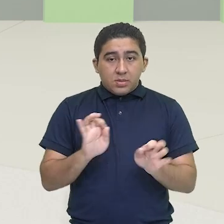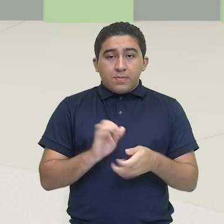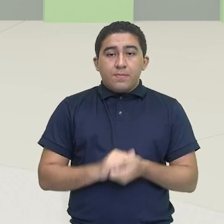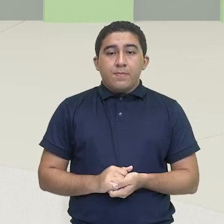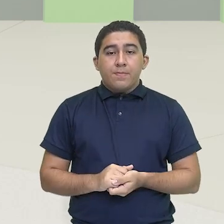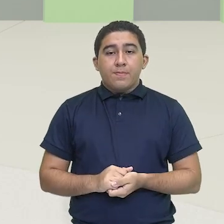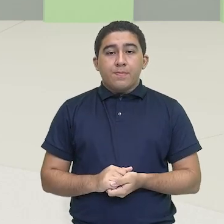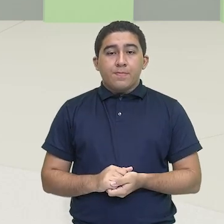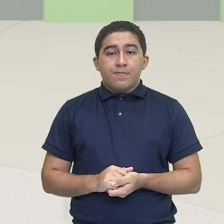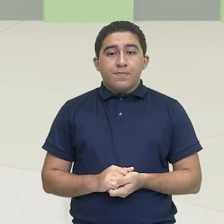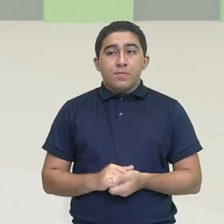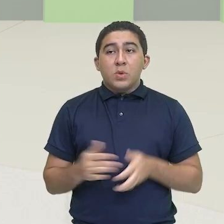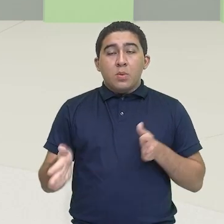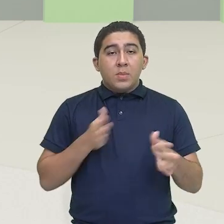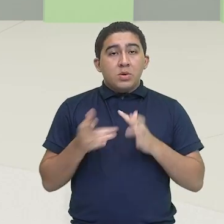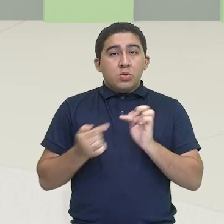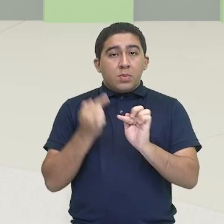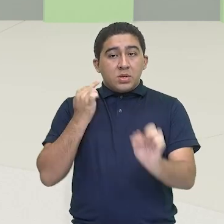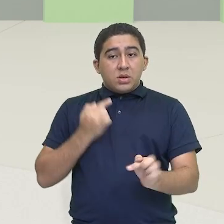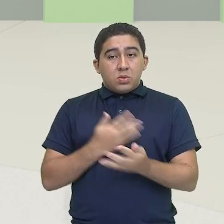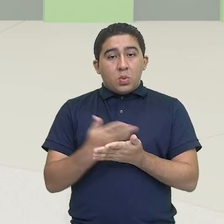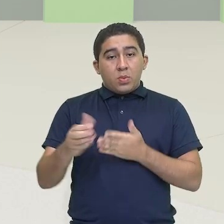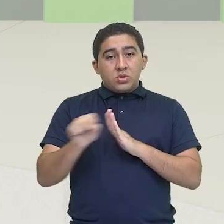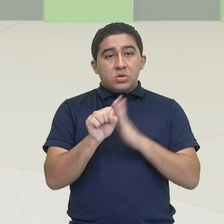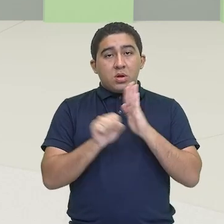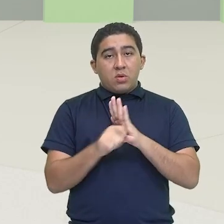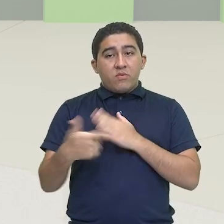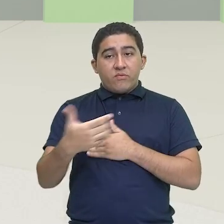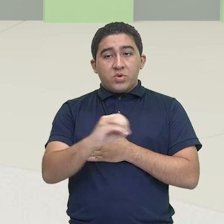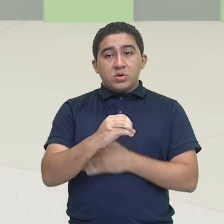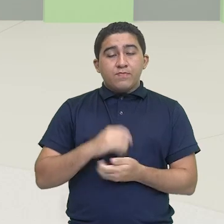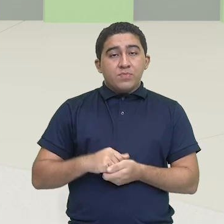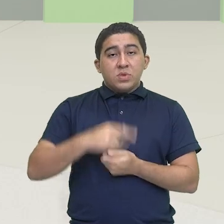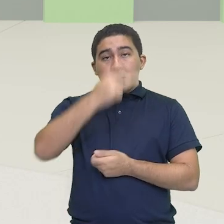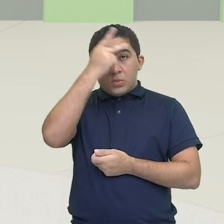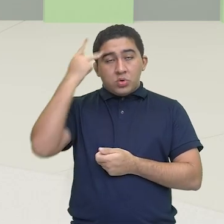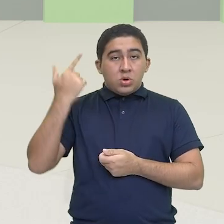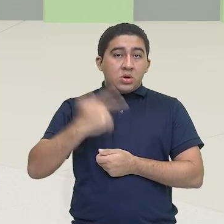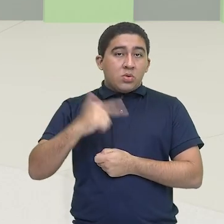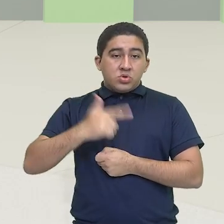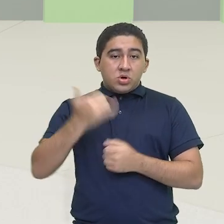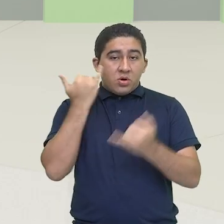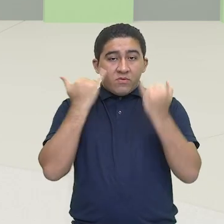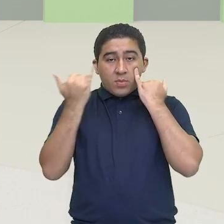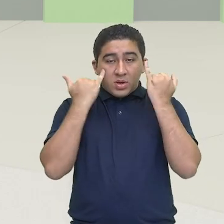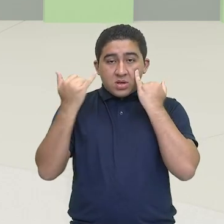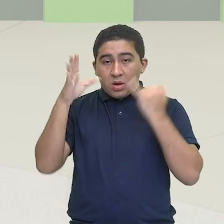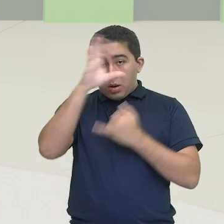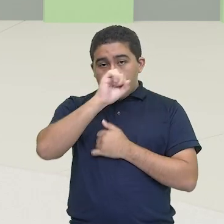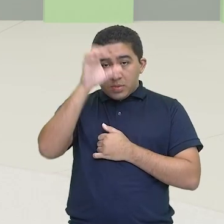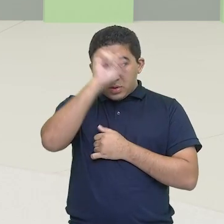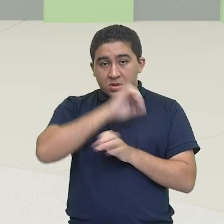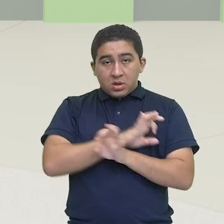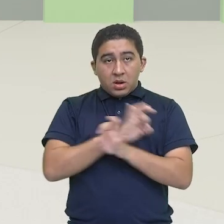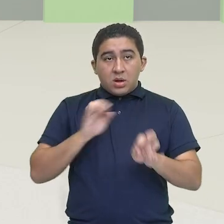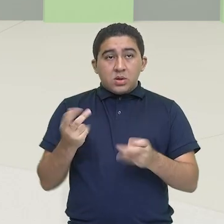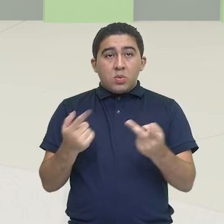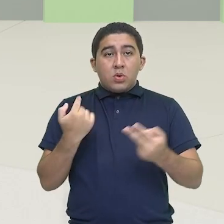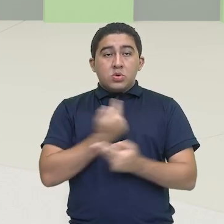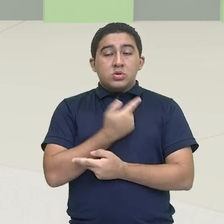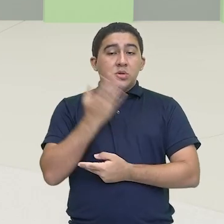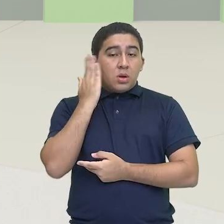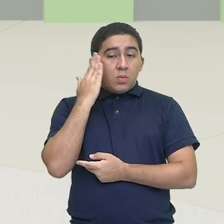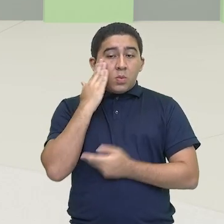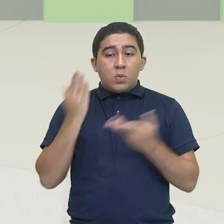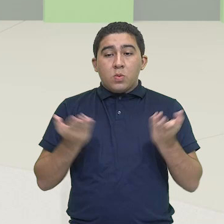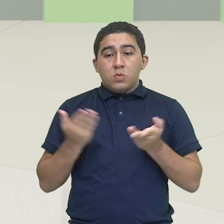né, naquele período, início do século XX, as pessoas não tinham tantas informações, né, como nós temos hoje. Então